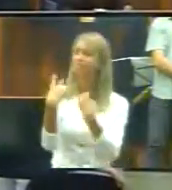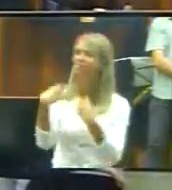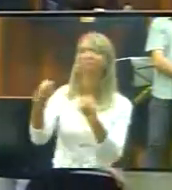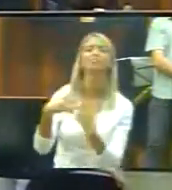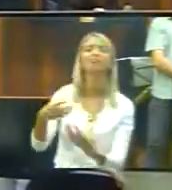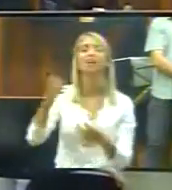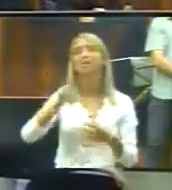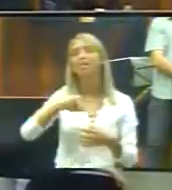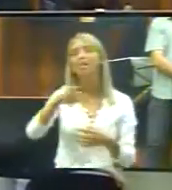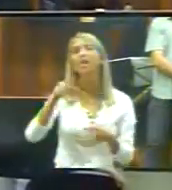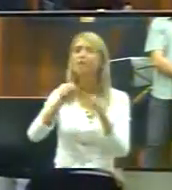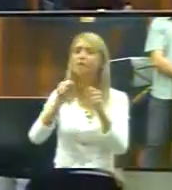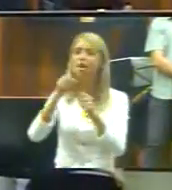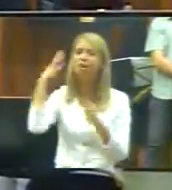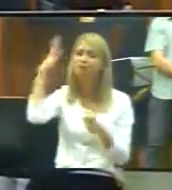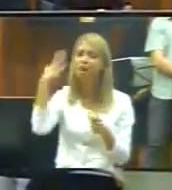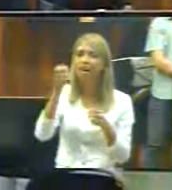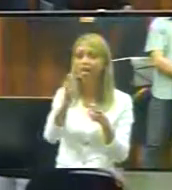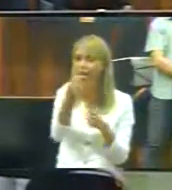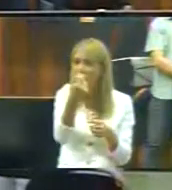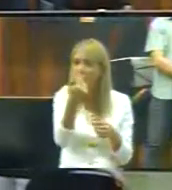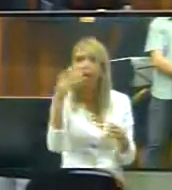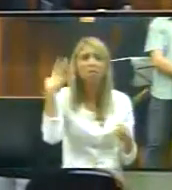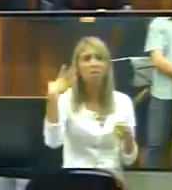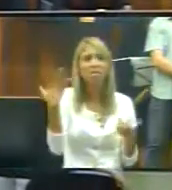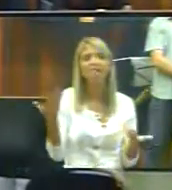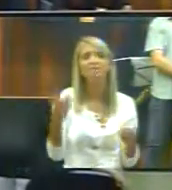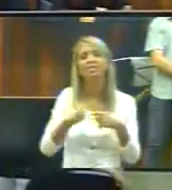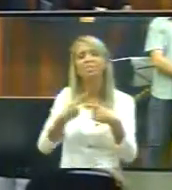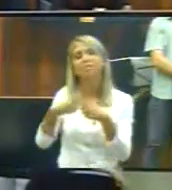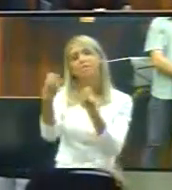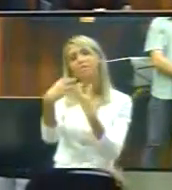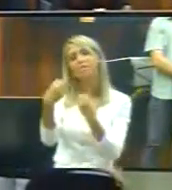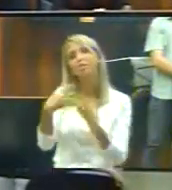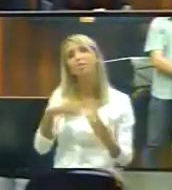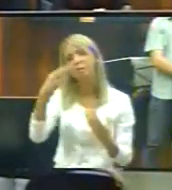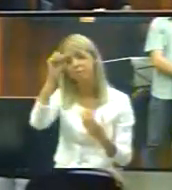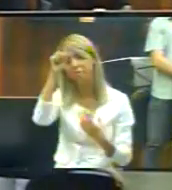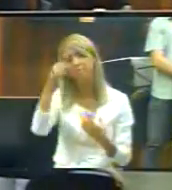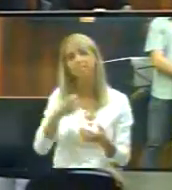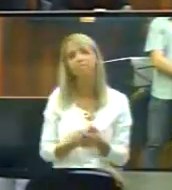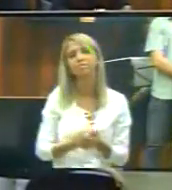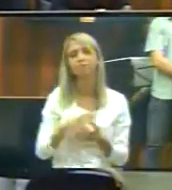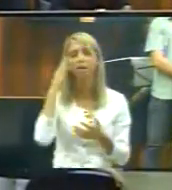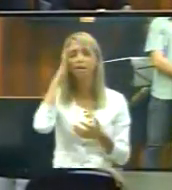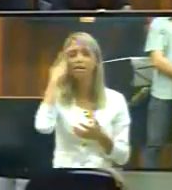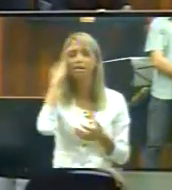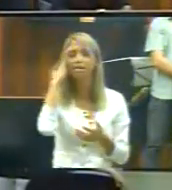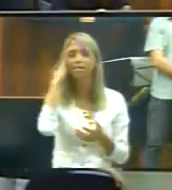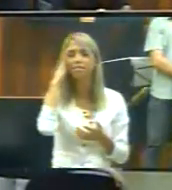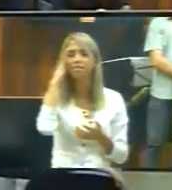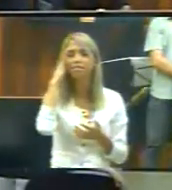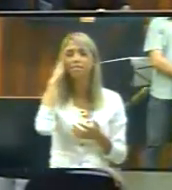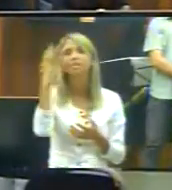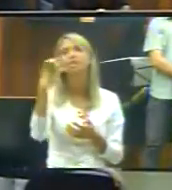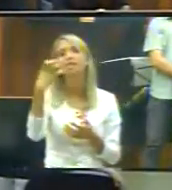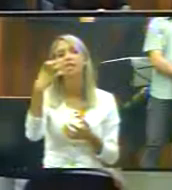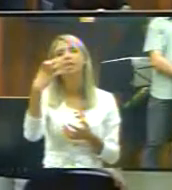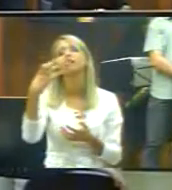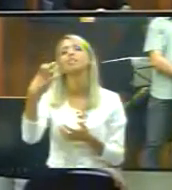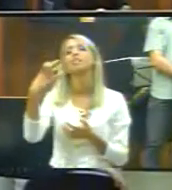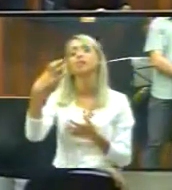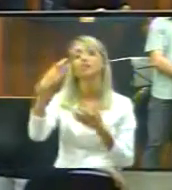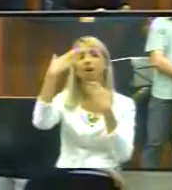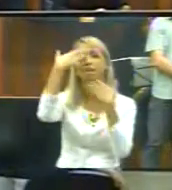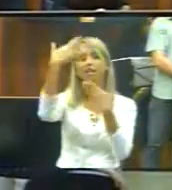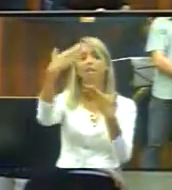par de tudo. E agradecer a Sara também, que se disponibilizou nas escolas. É, já vemos que é... Agradecer o Aquiles, eu já falei, o Aquiles